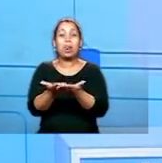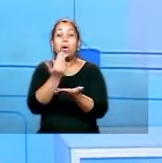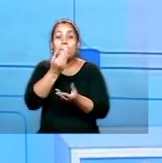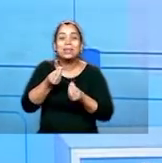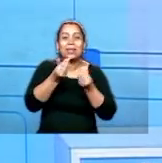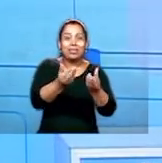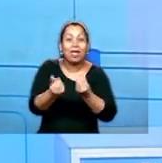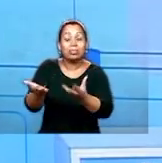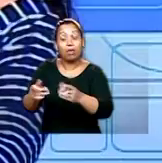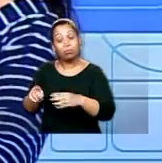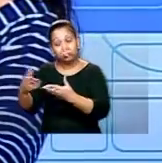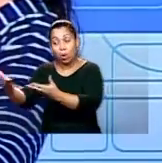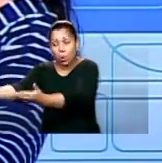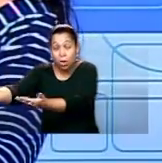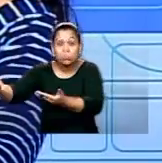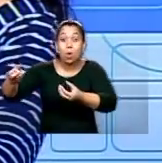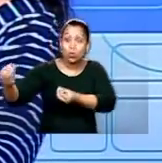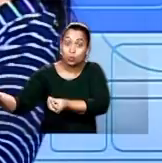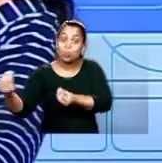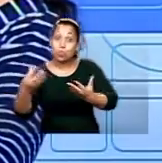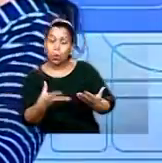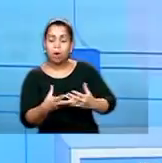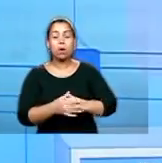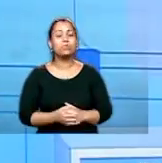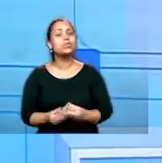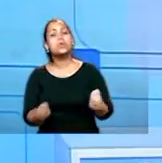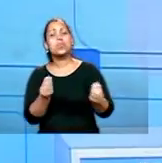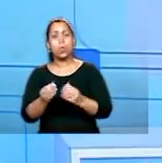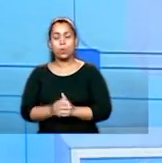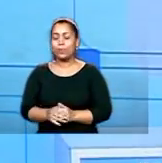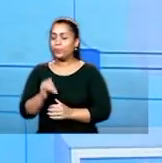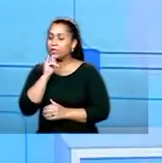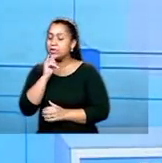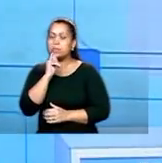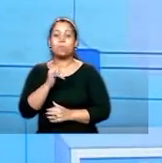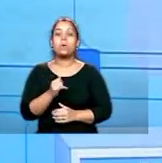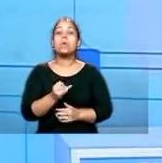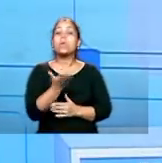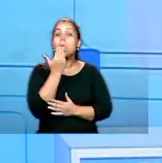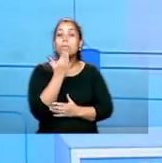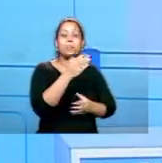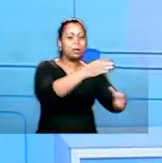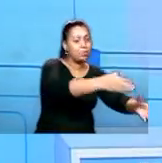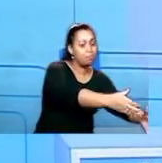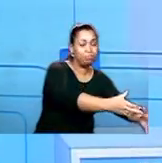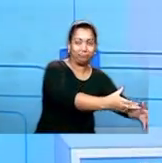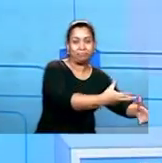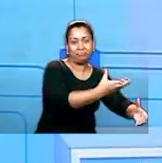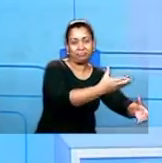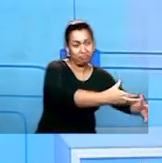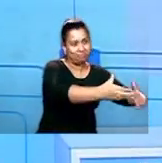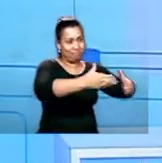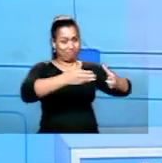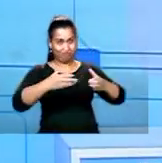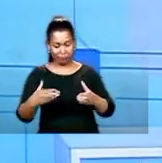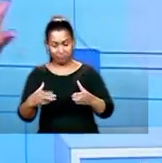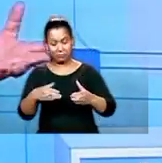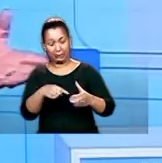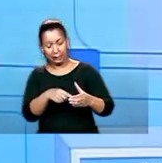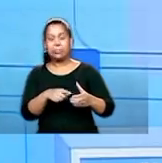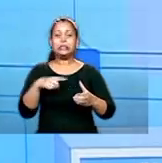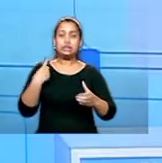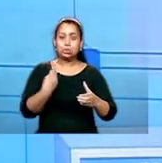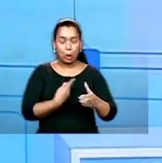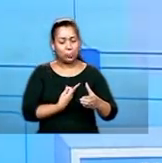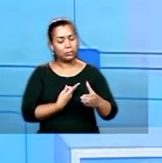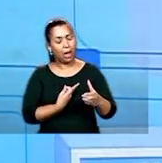não perder nada. A gente faz um processamento lá dentro dos alimentos que chegam numa qualidade que não